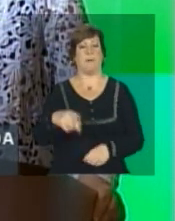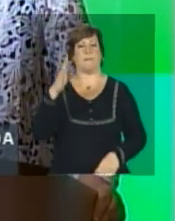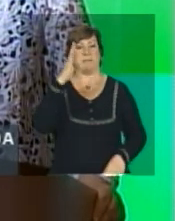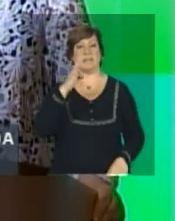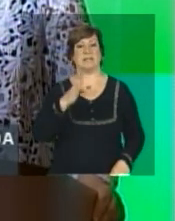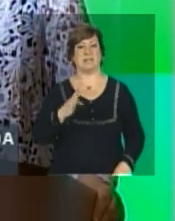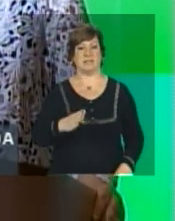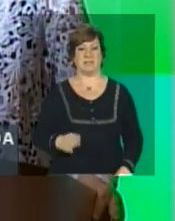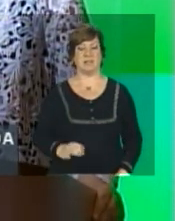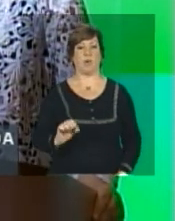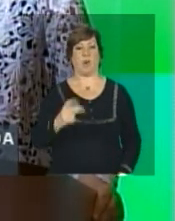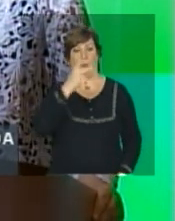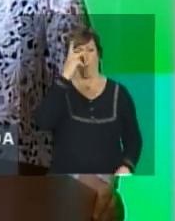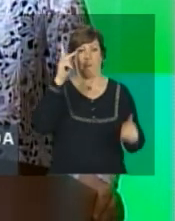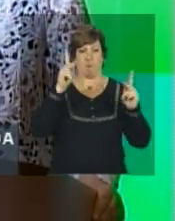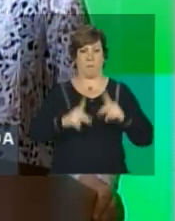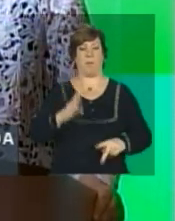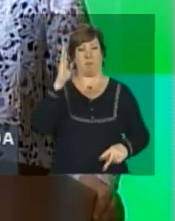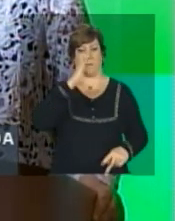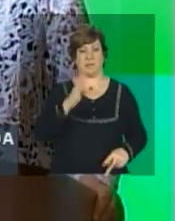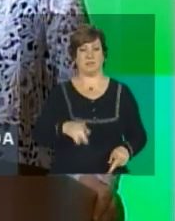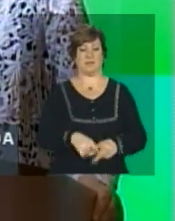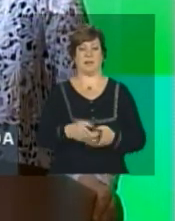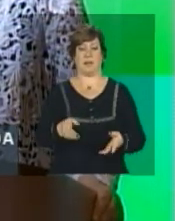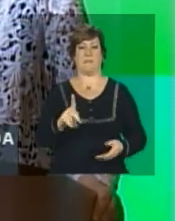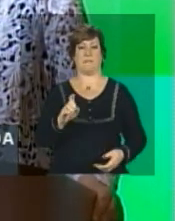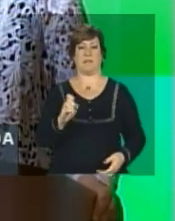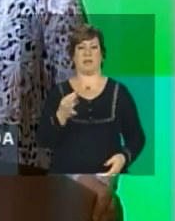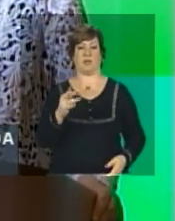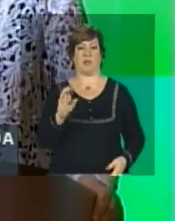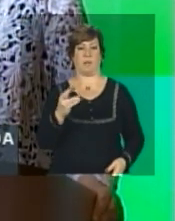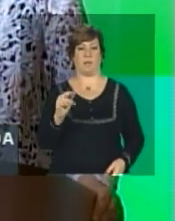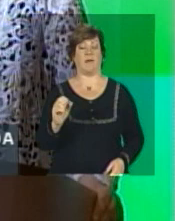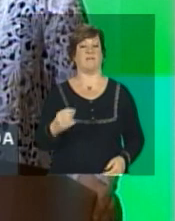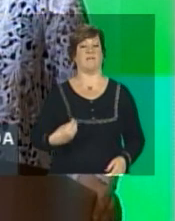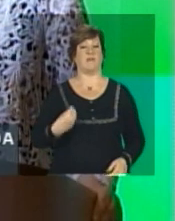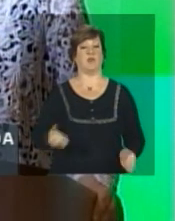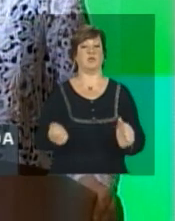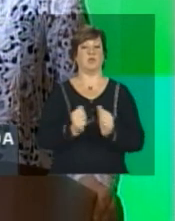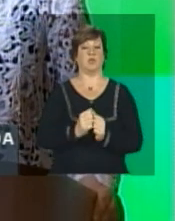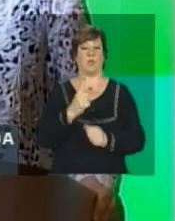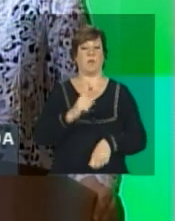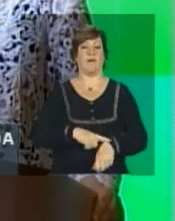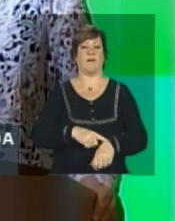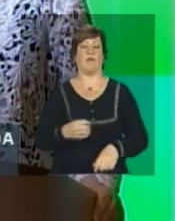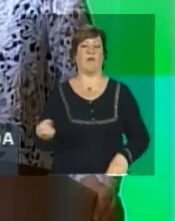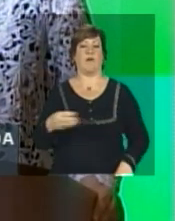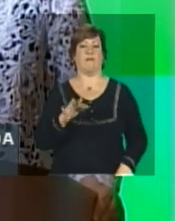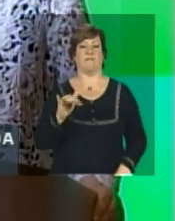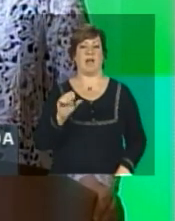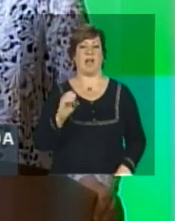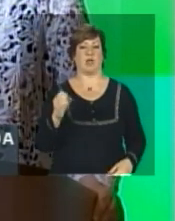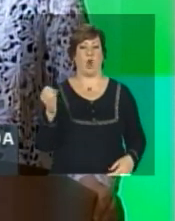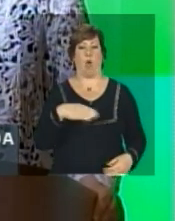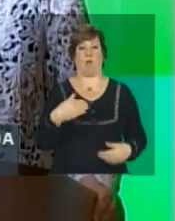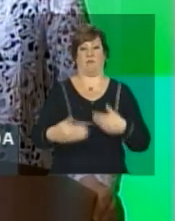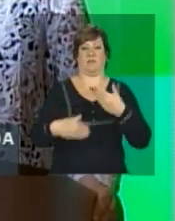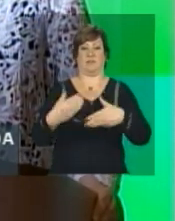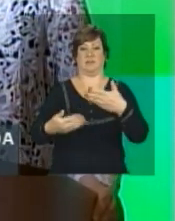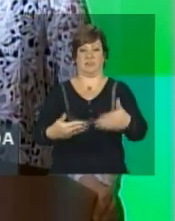Brasil, o povo brasileiro e a Petrobras viveram juntos uma fase de mudanças e de conquistas